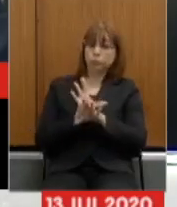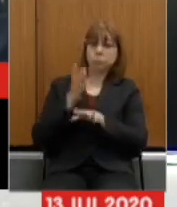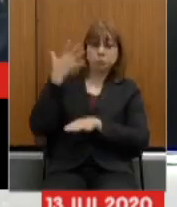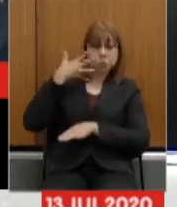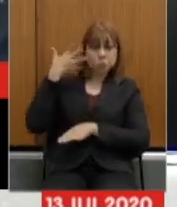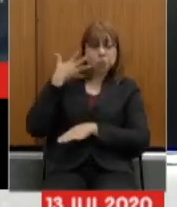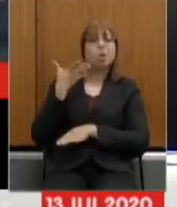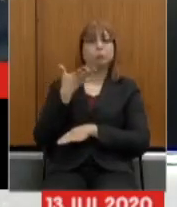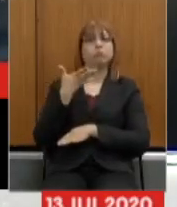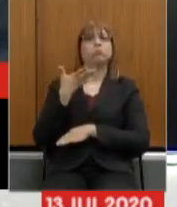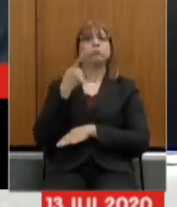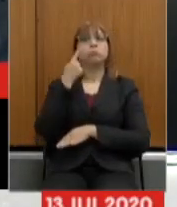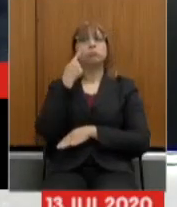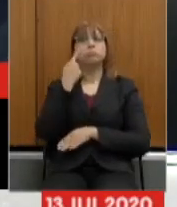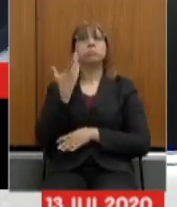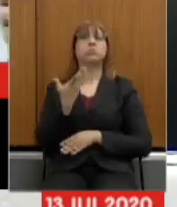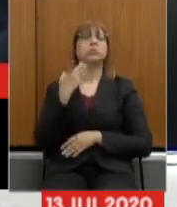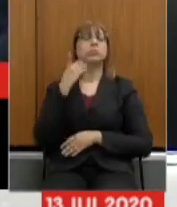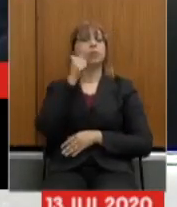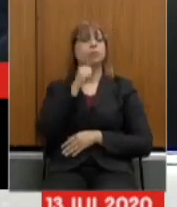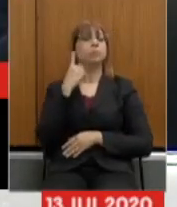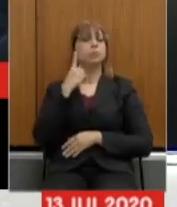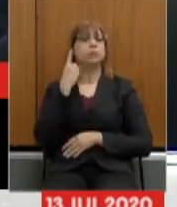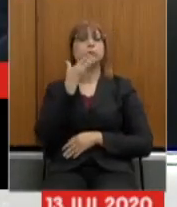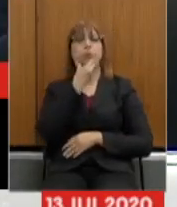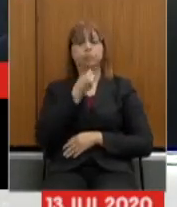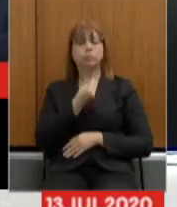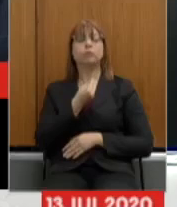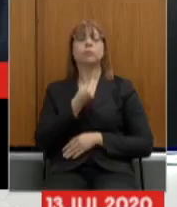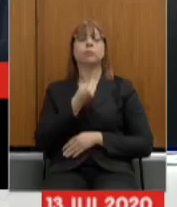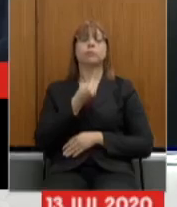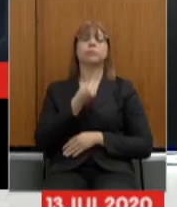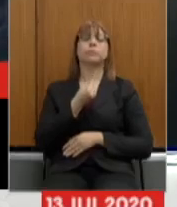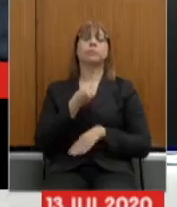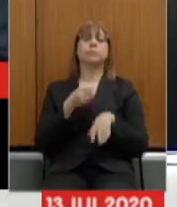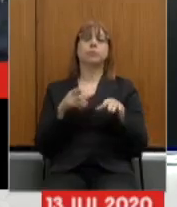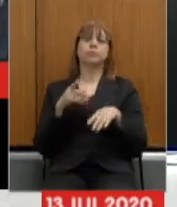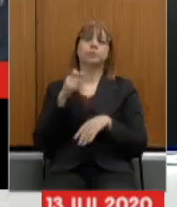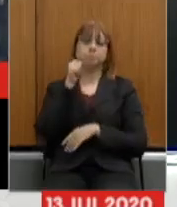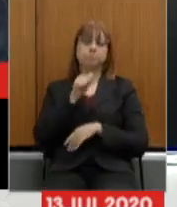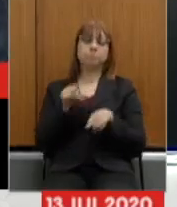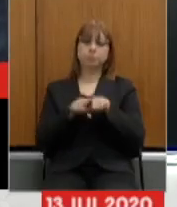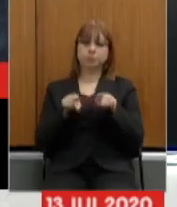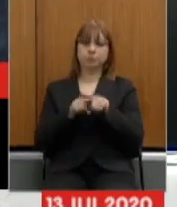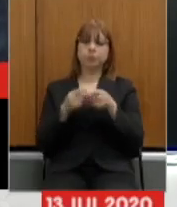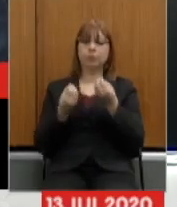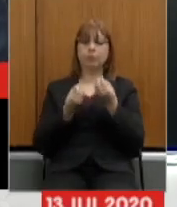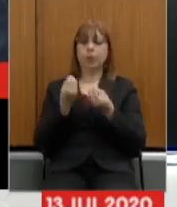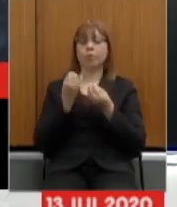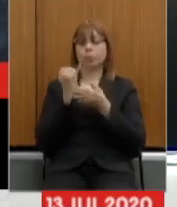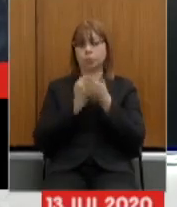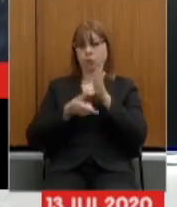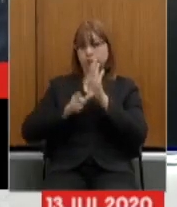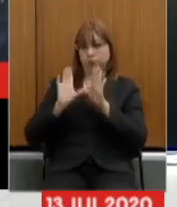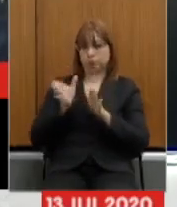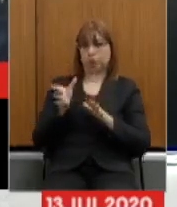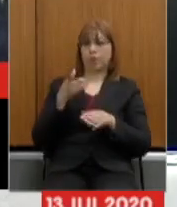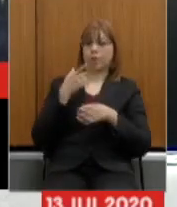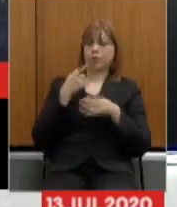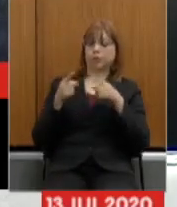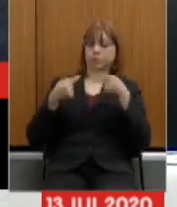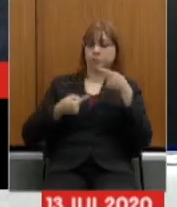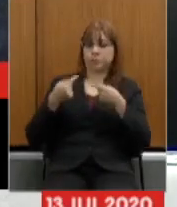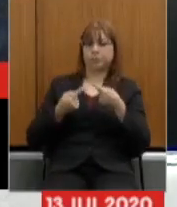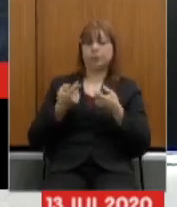as deputadas e os deputados inscritos para o debate. Amanhã e quarta-feira, nos períodos da manhã e da